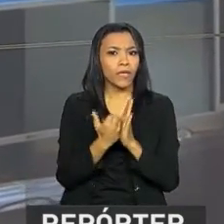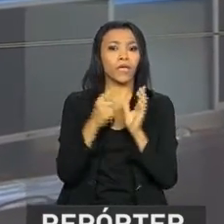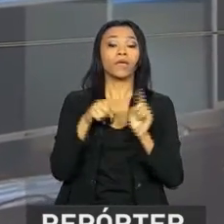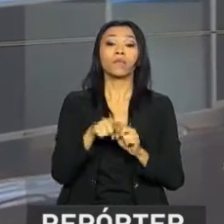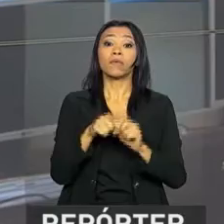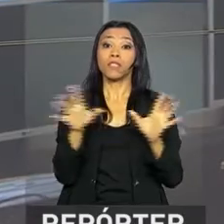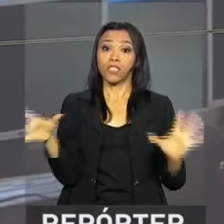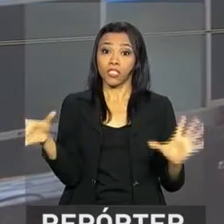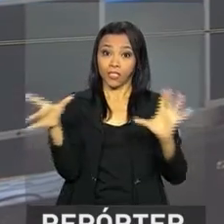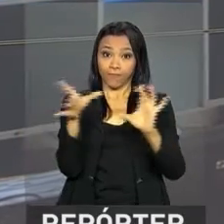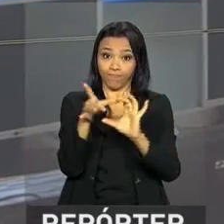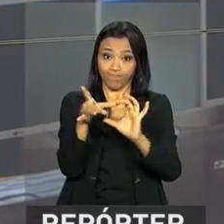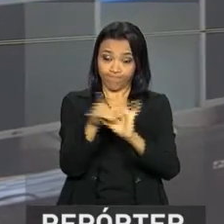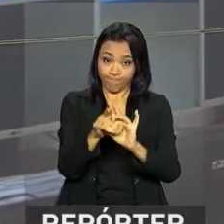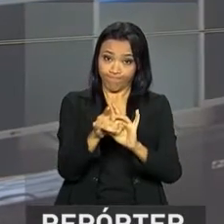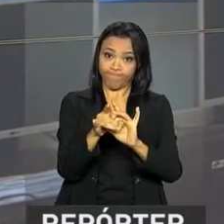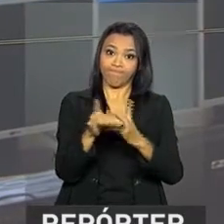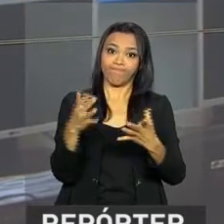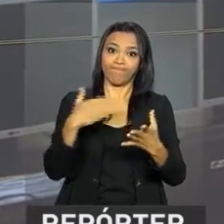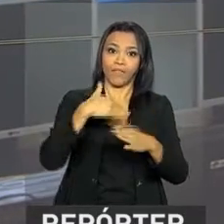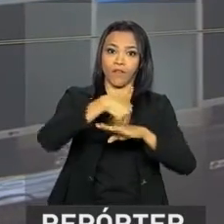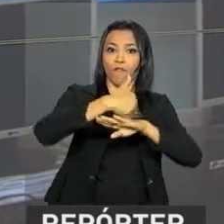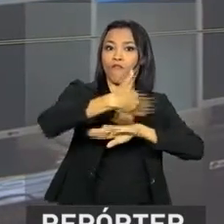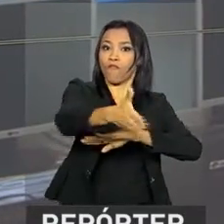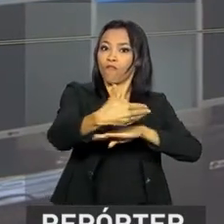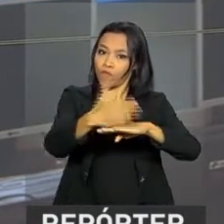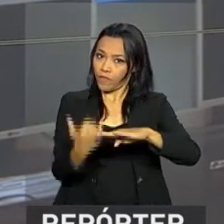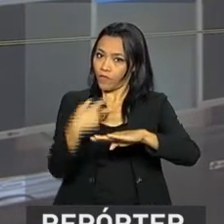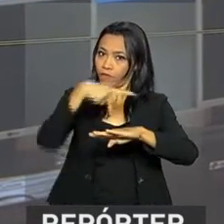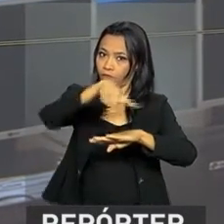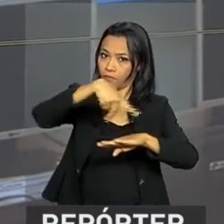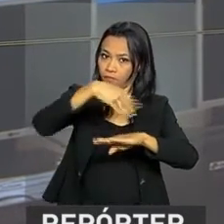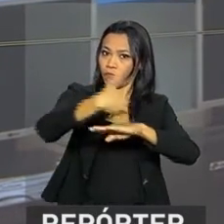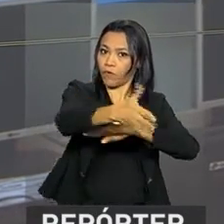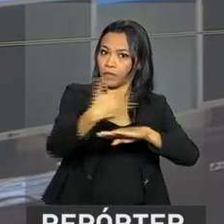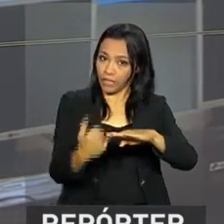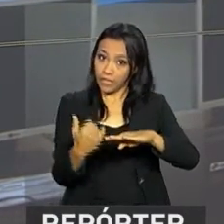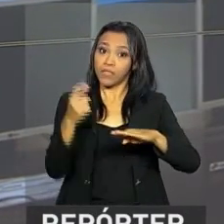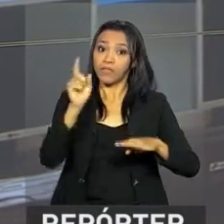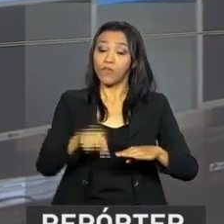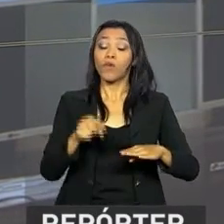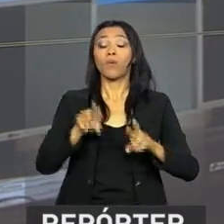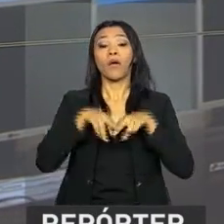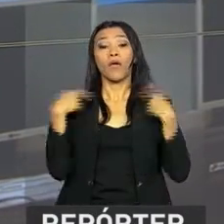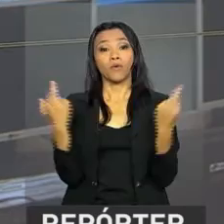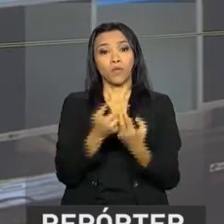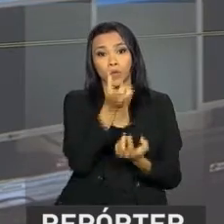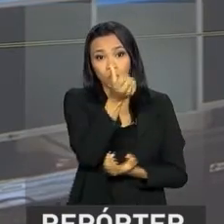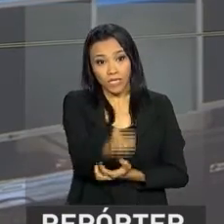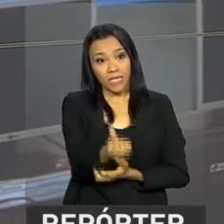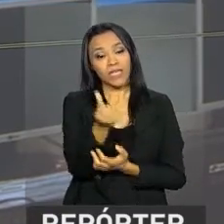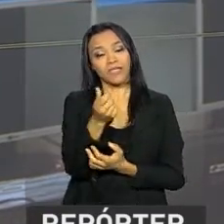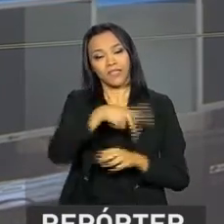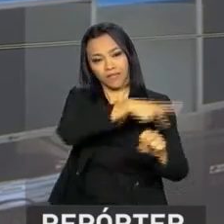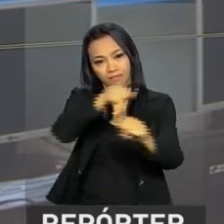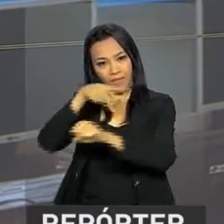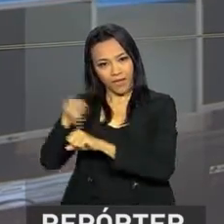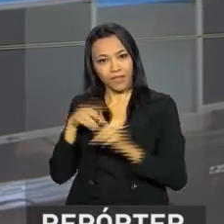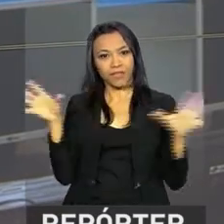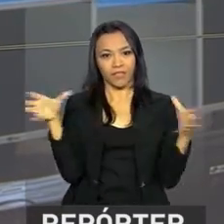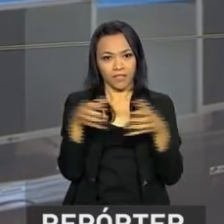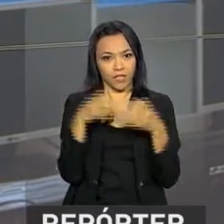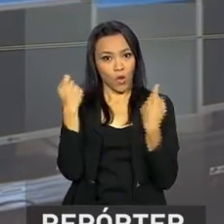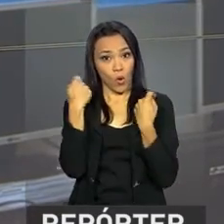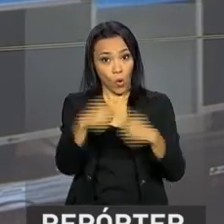fronteiras e também defendeu ações permanentes na região foi durante uma reunião com seis países do cone sul para combater o